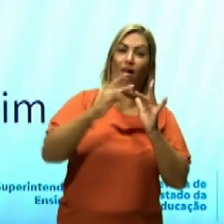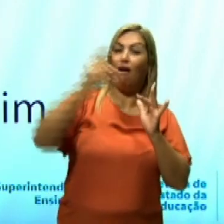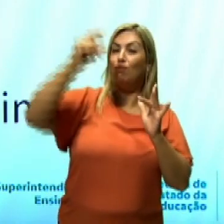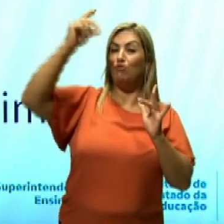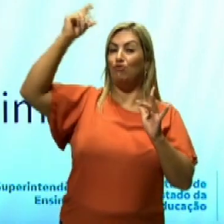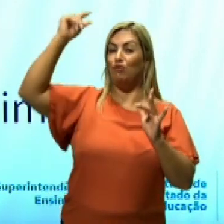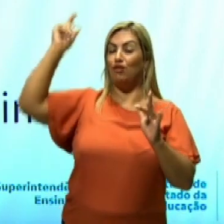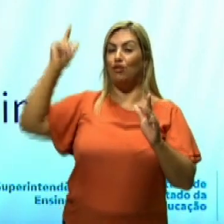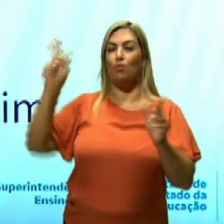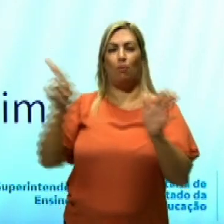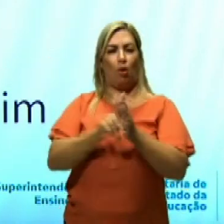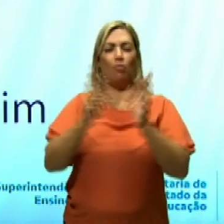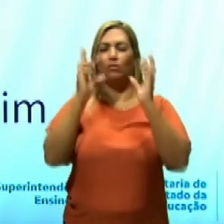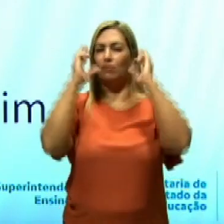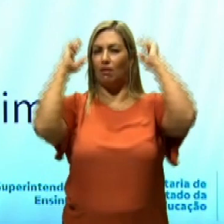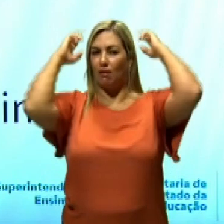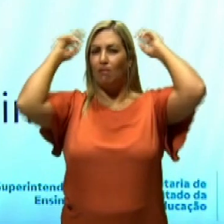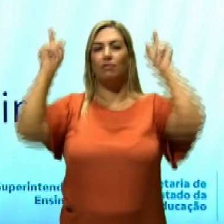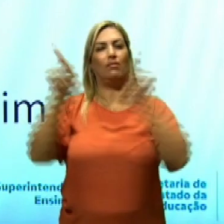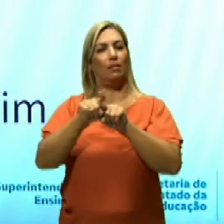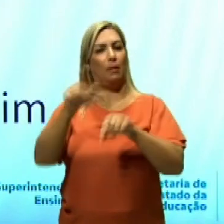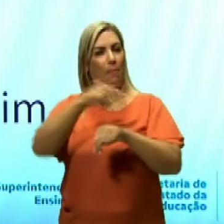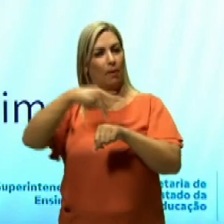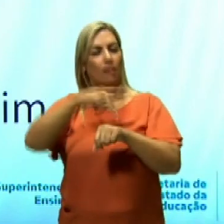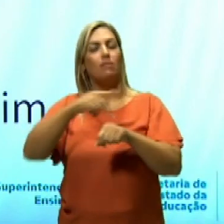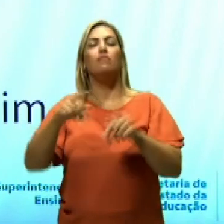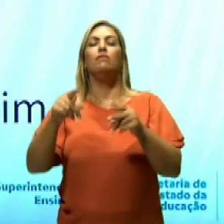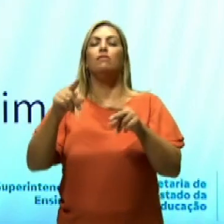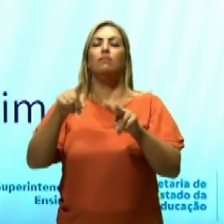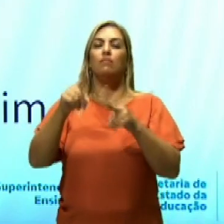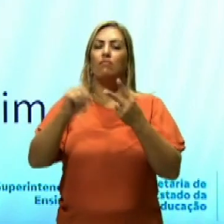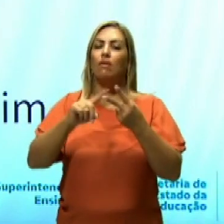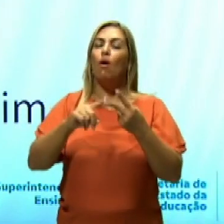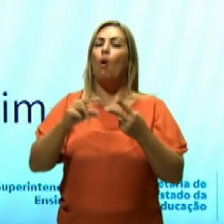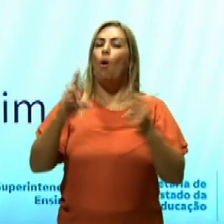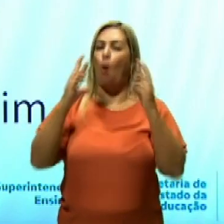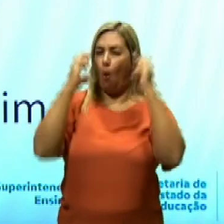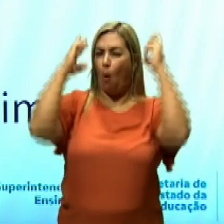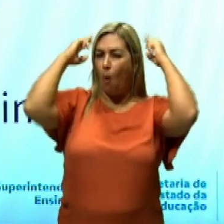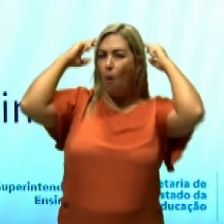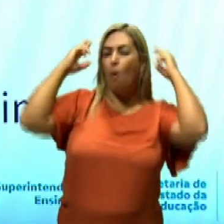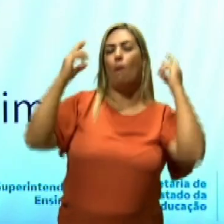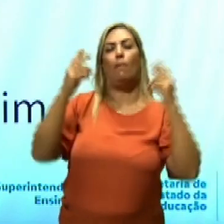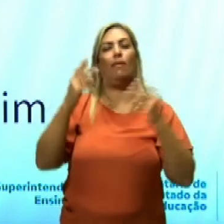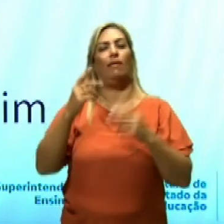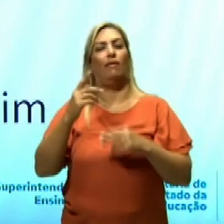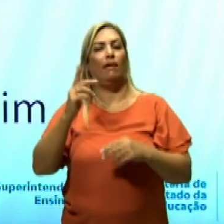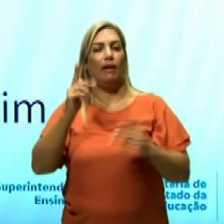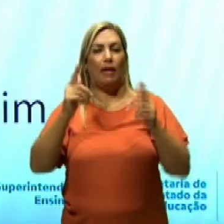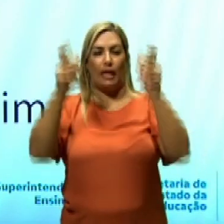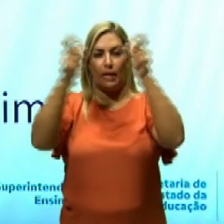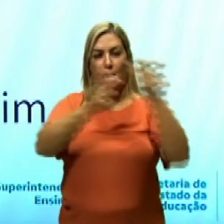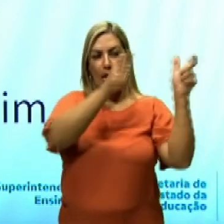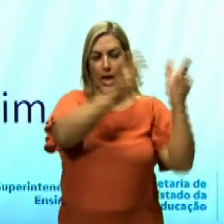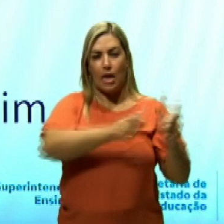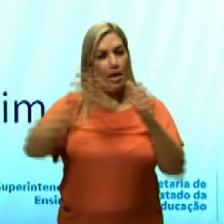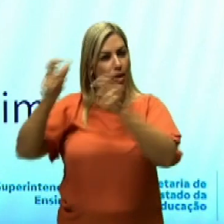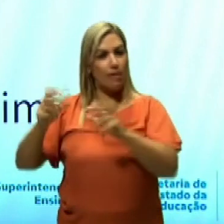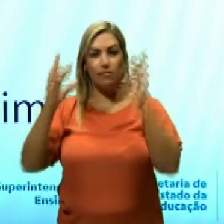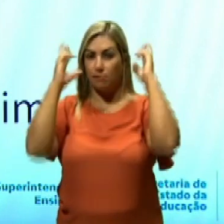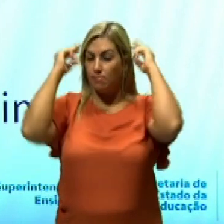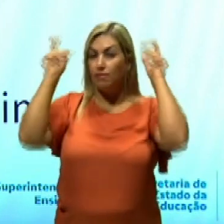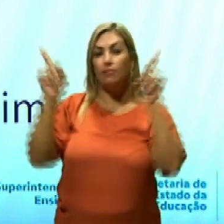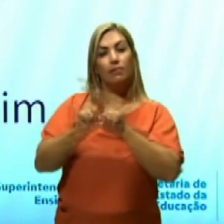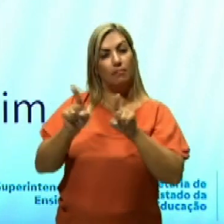tanto da grécia como de roma elas vão estar sempre ligadas né roma e grécia lá na antiguidade